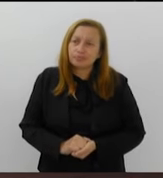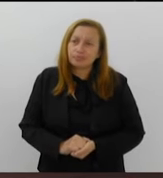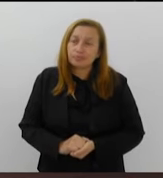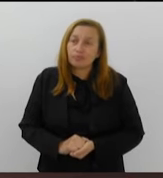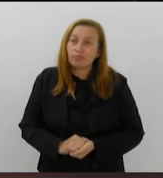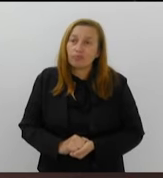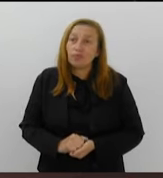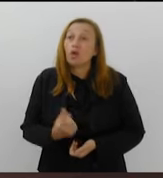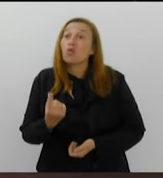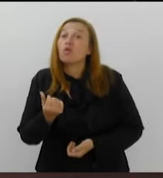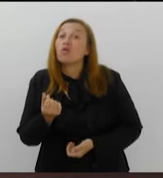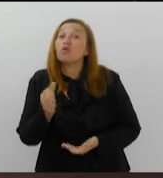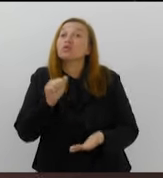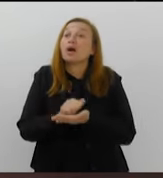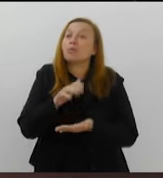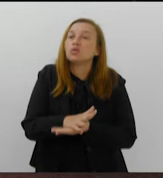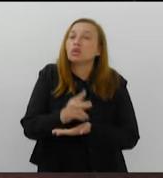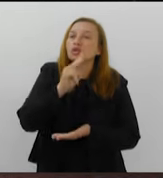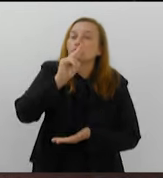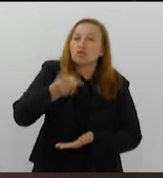Qual o valor da multa?